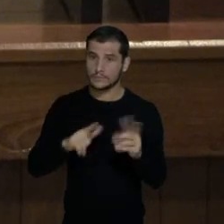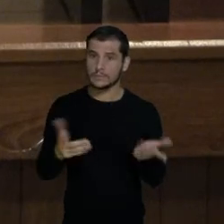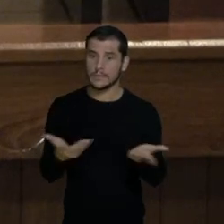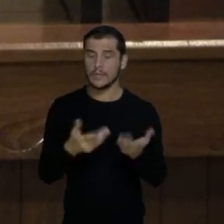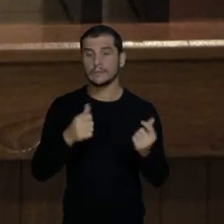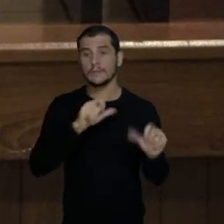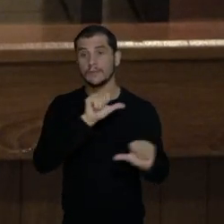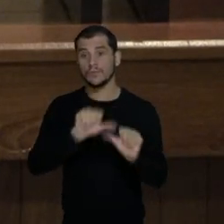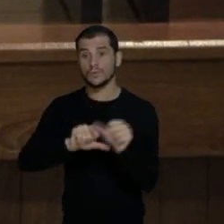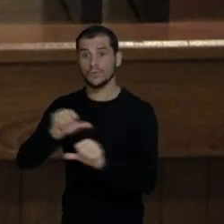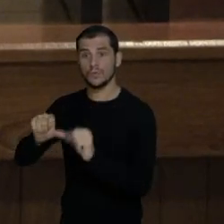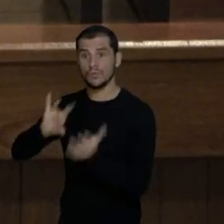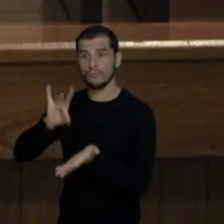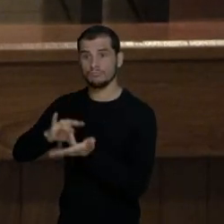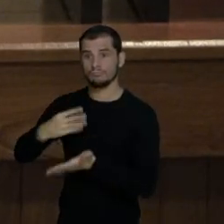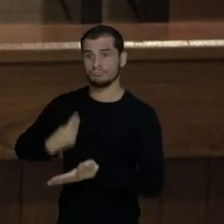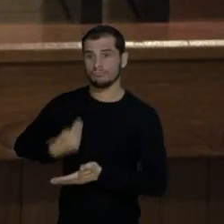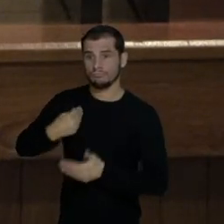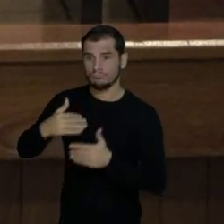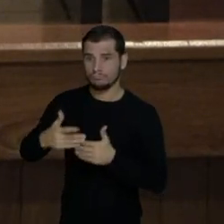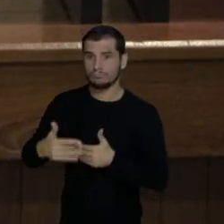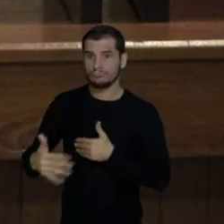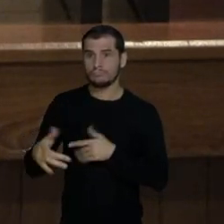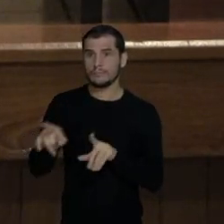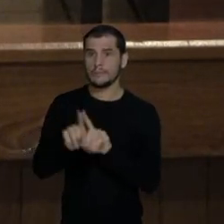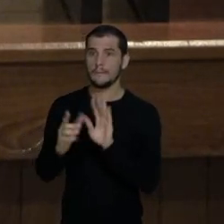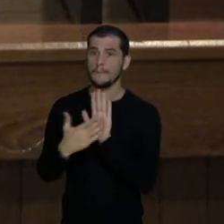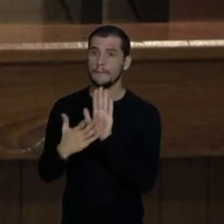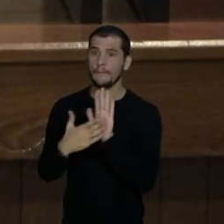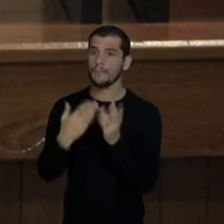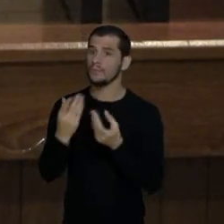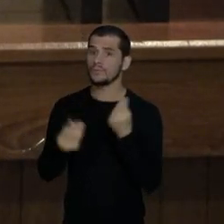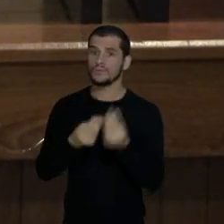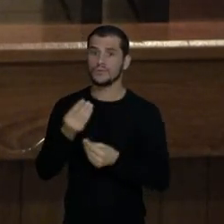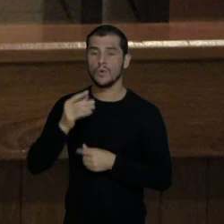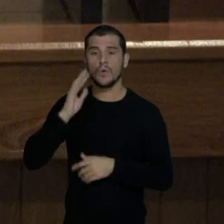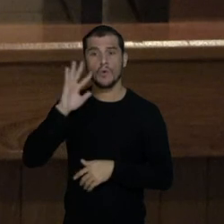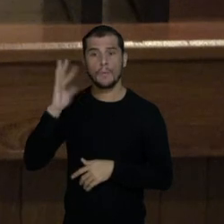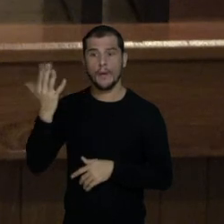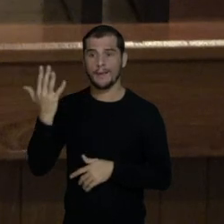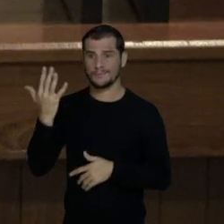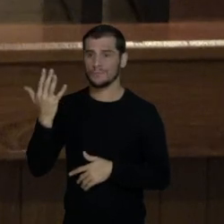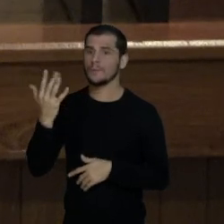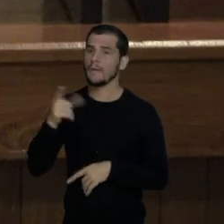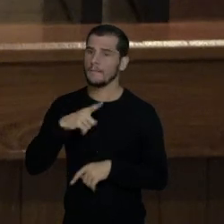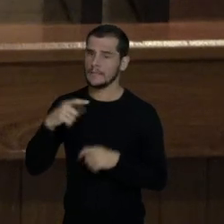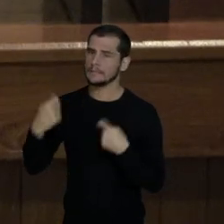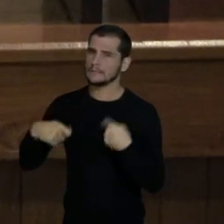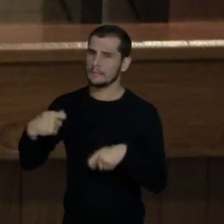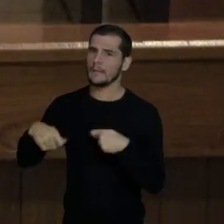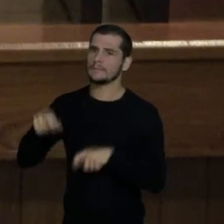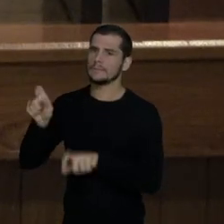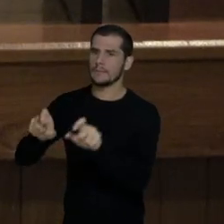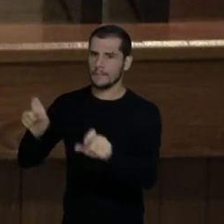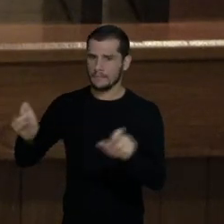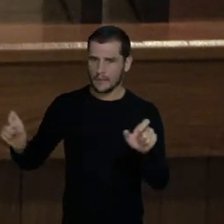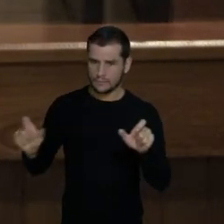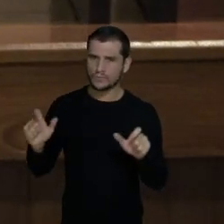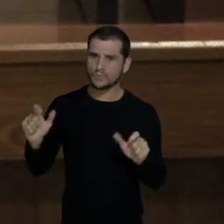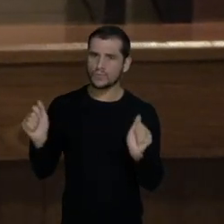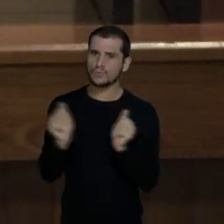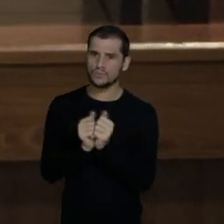fazer lançar uma proposta dar uma tarefa com a ajuda de todos os colegas aqui se vocês